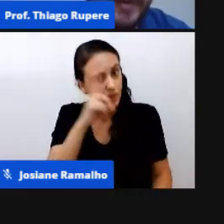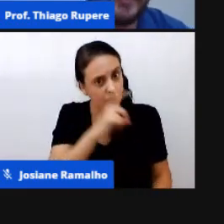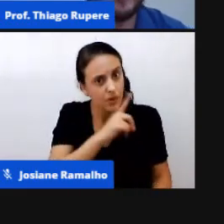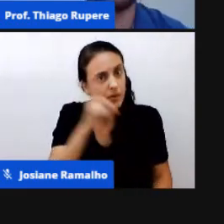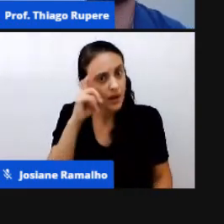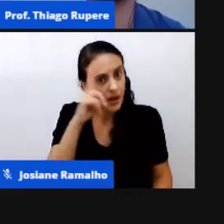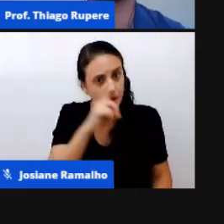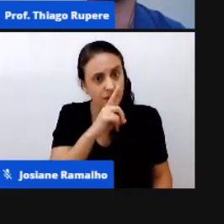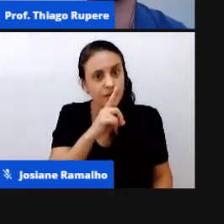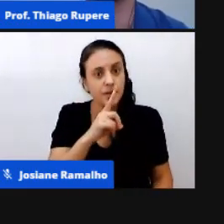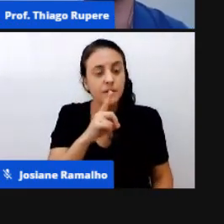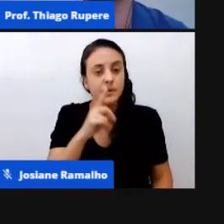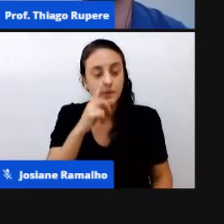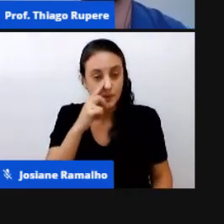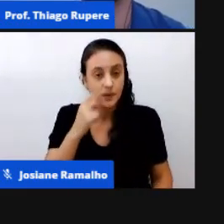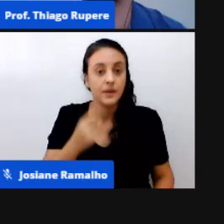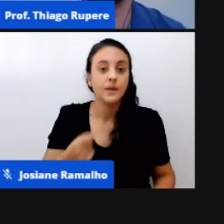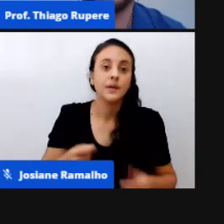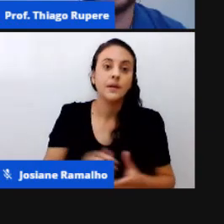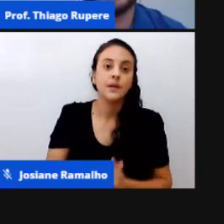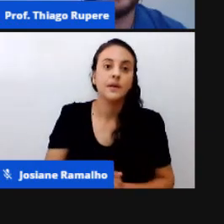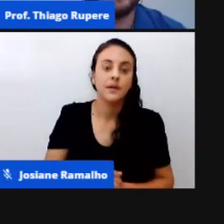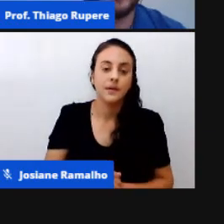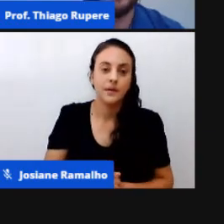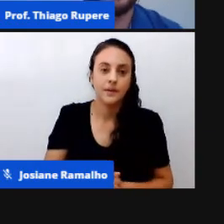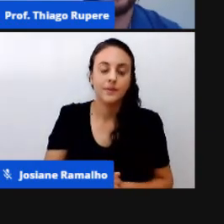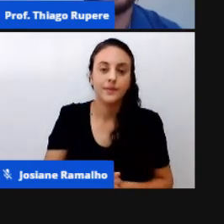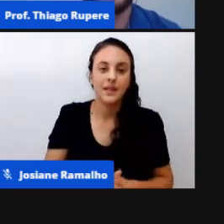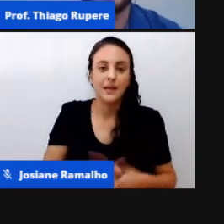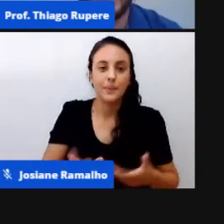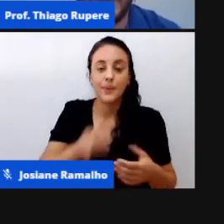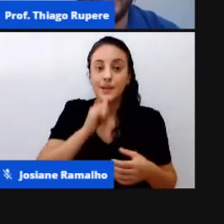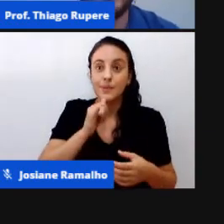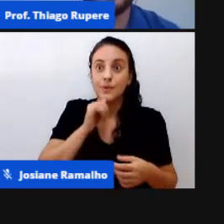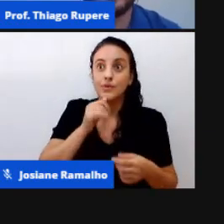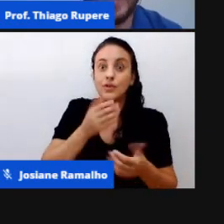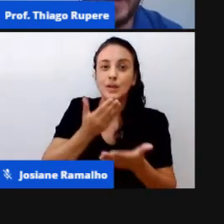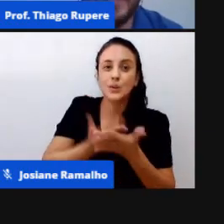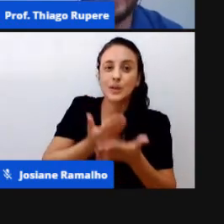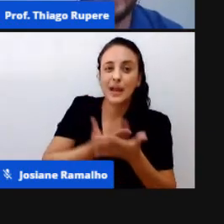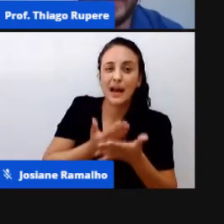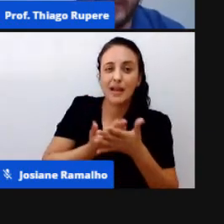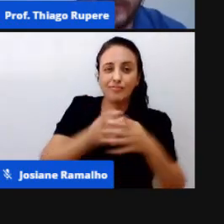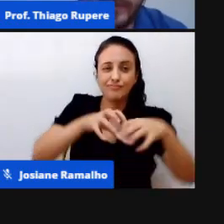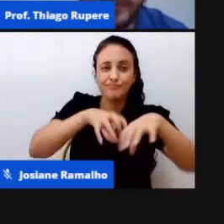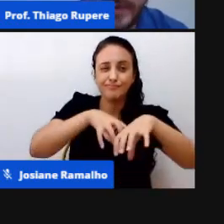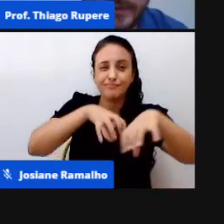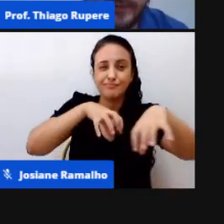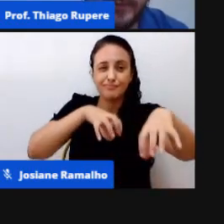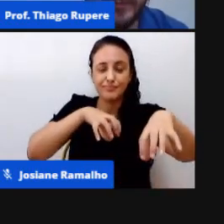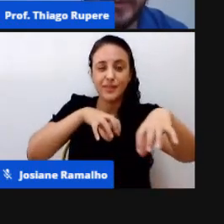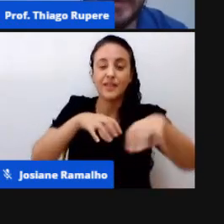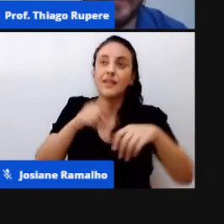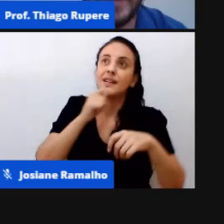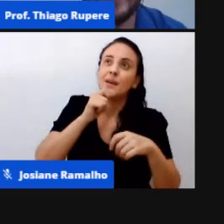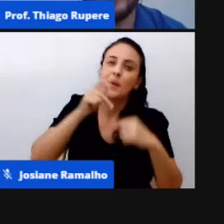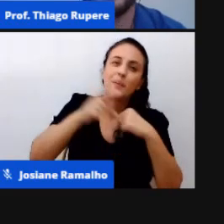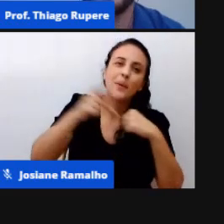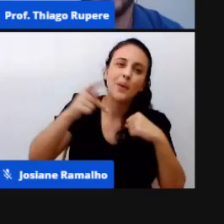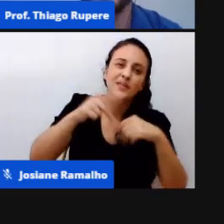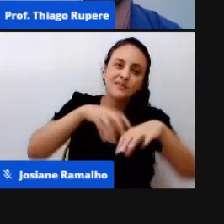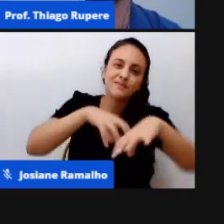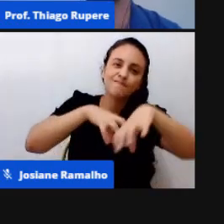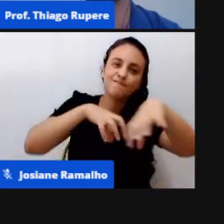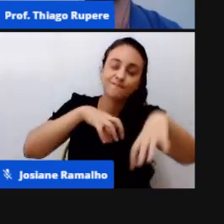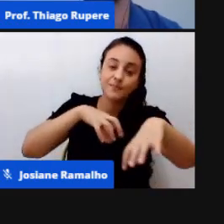uma pós-graduação de forma remota. Muitas vezes, para sentar, para estudar, para ler os textos disponibilizados,